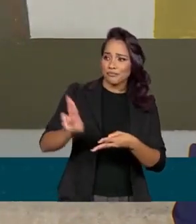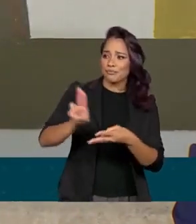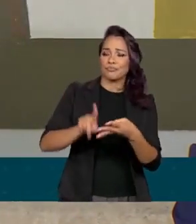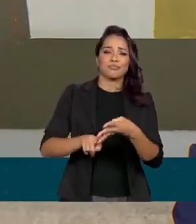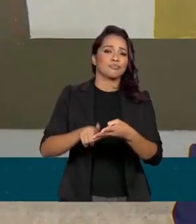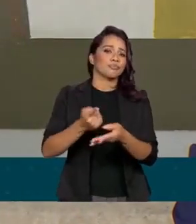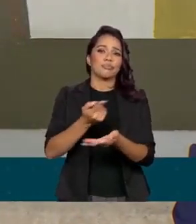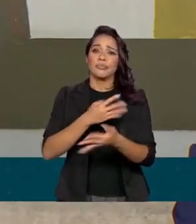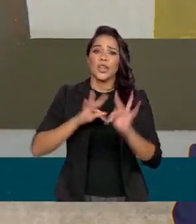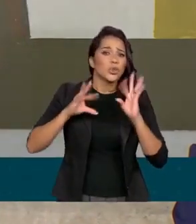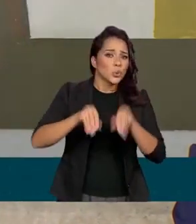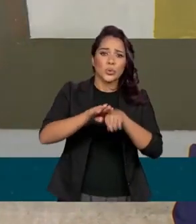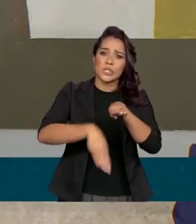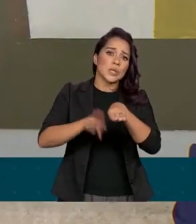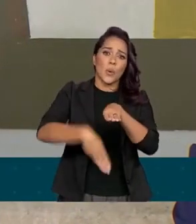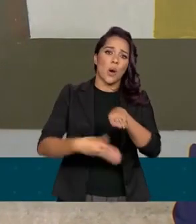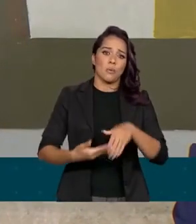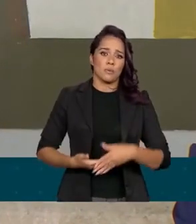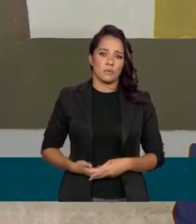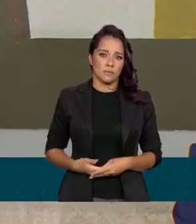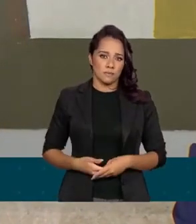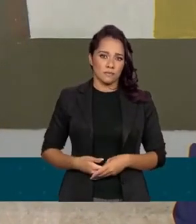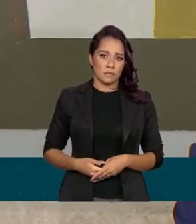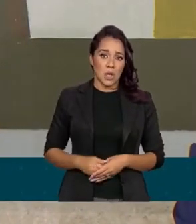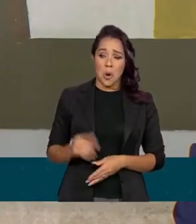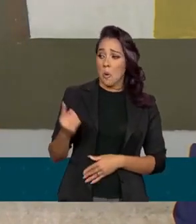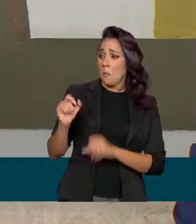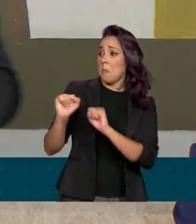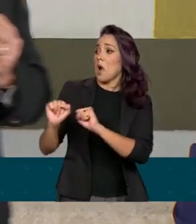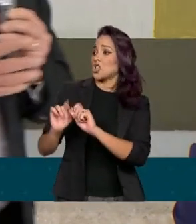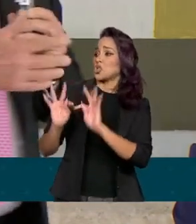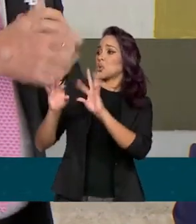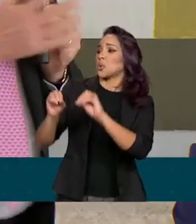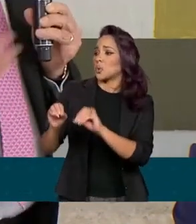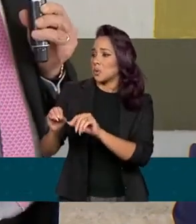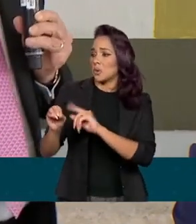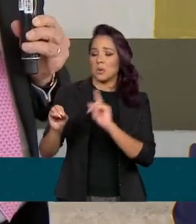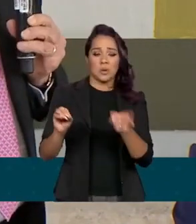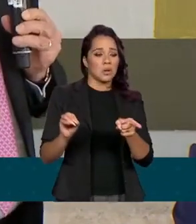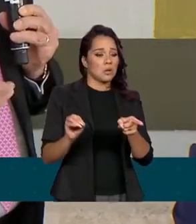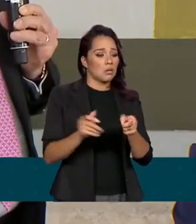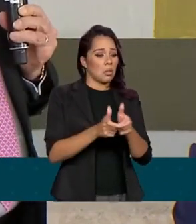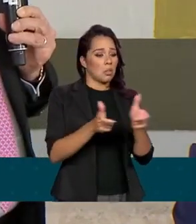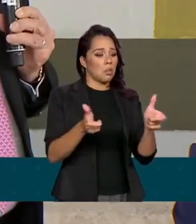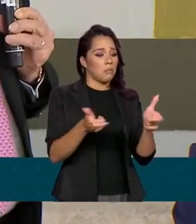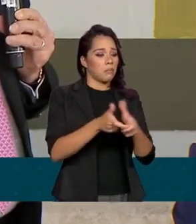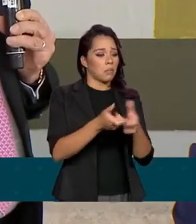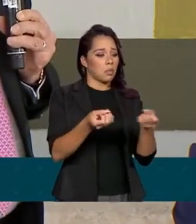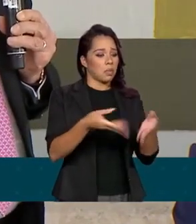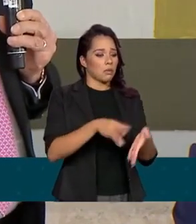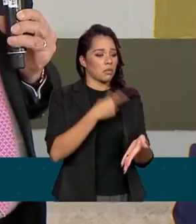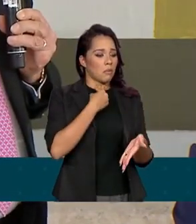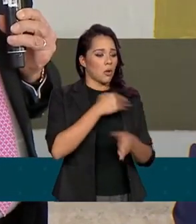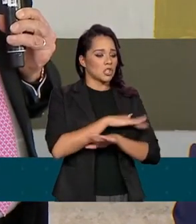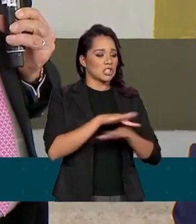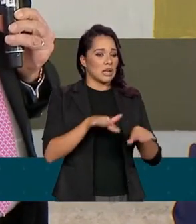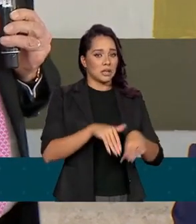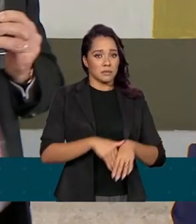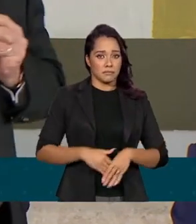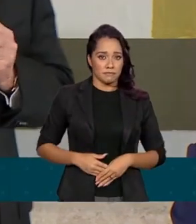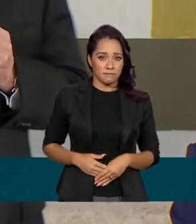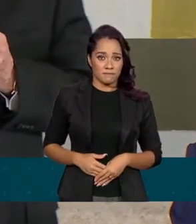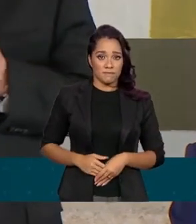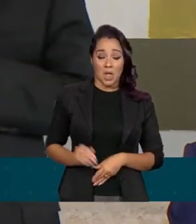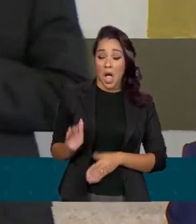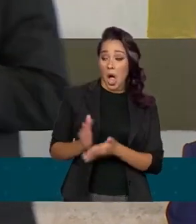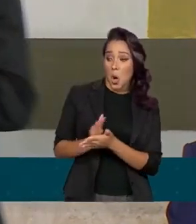universidade, no ensino. É tudo é desigual. Uns podem tudo e uma grande maioria não pode nada.